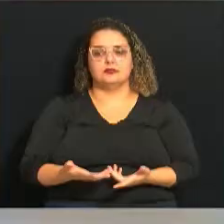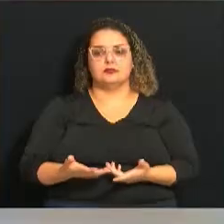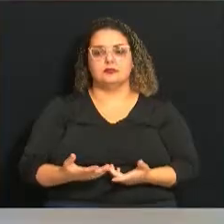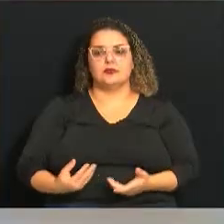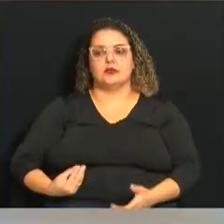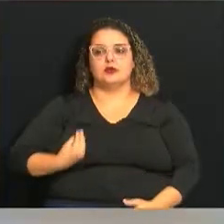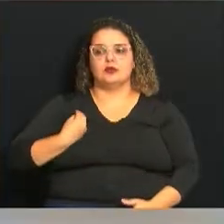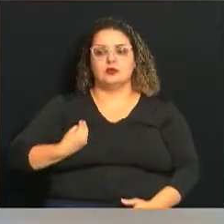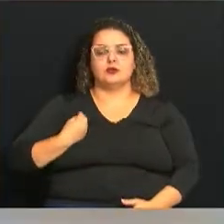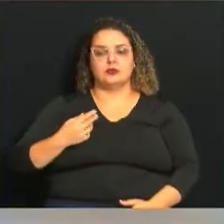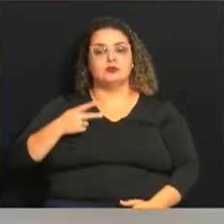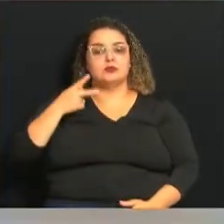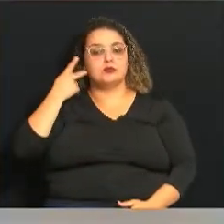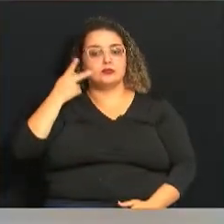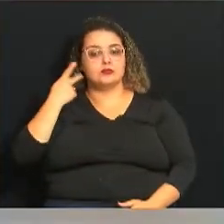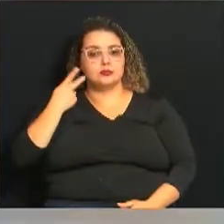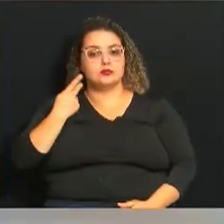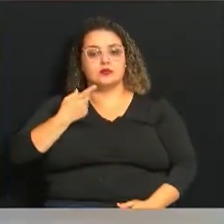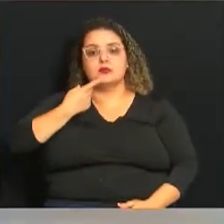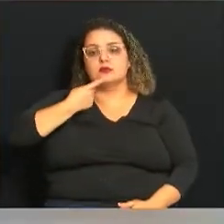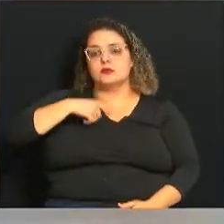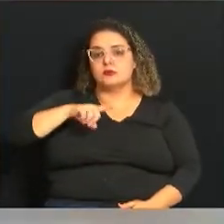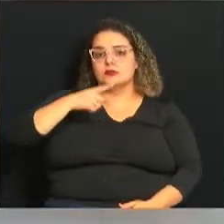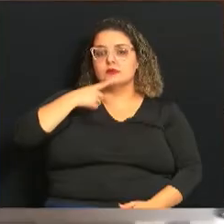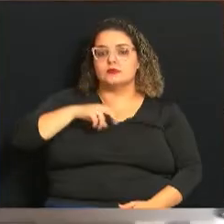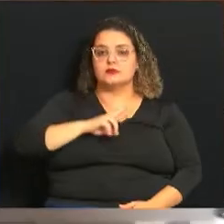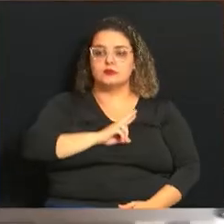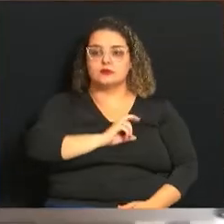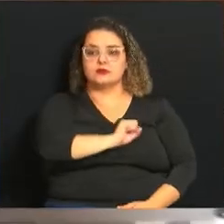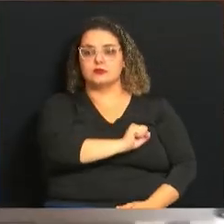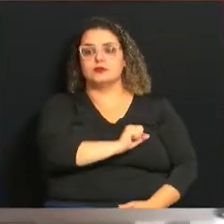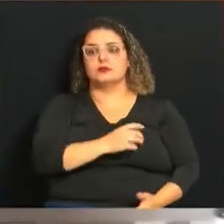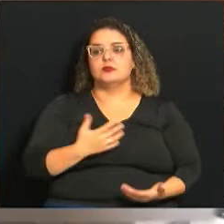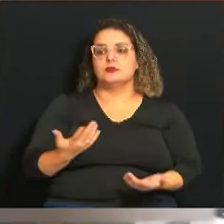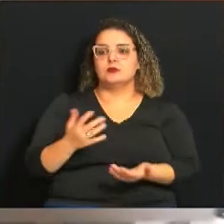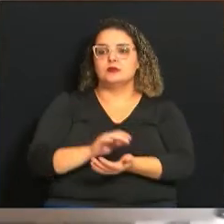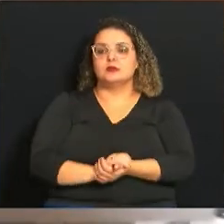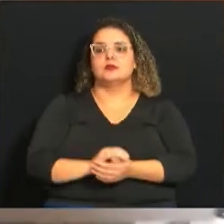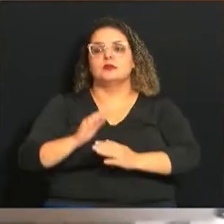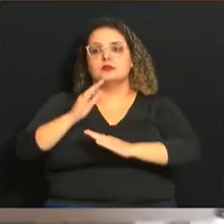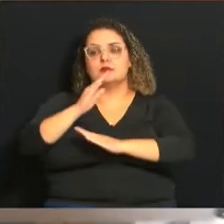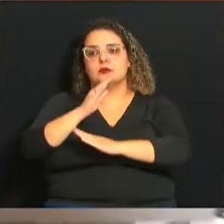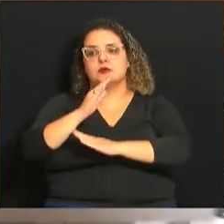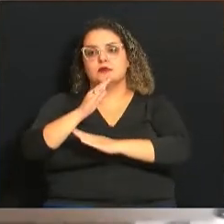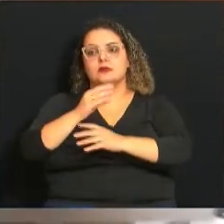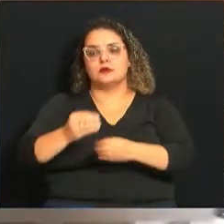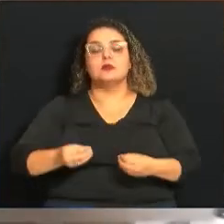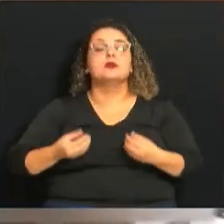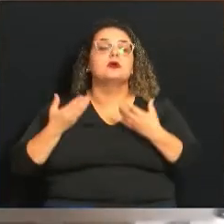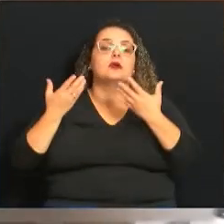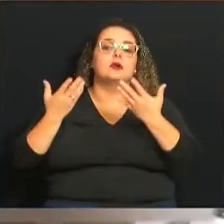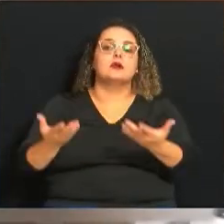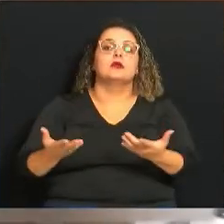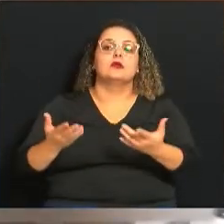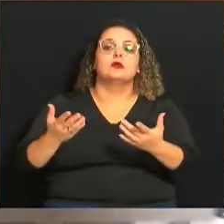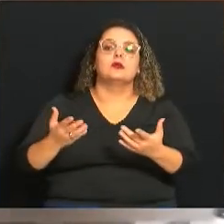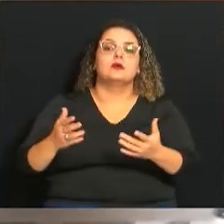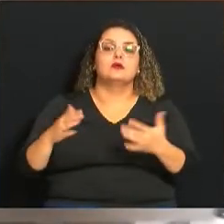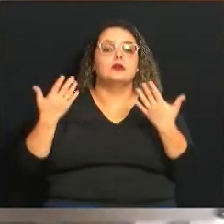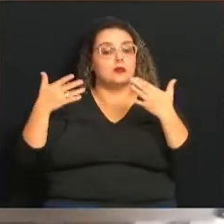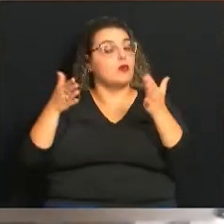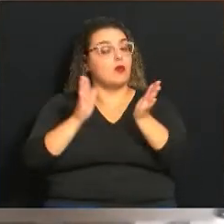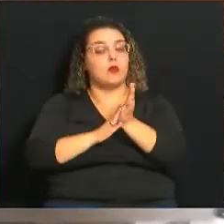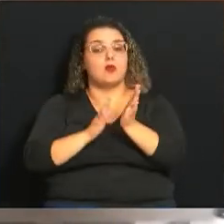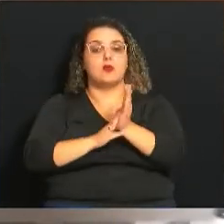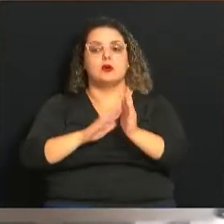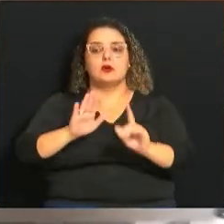dos vereadores Eduardo Magoga e Luiz Rossini. Dizer que a Câmara, ao conceder essas homenagens,